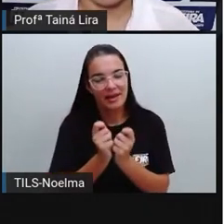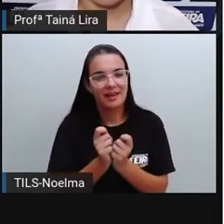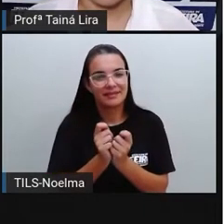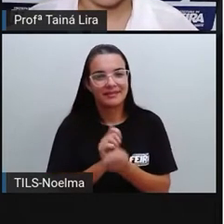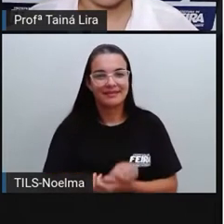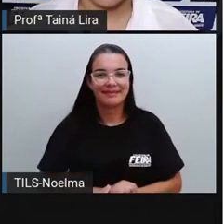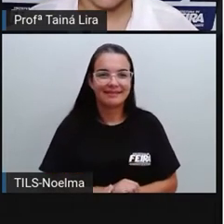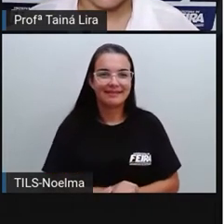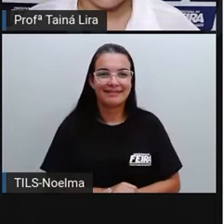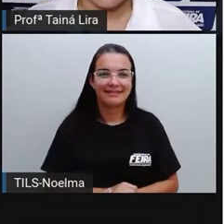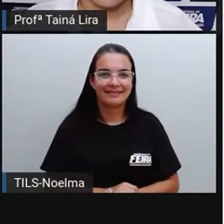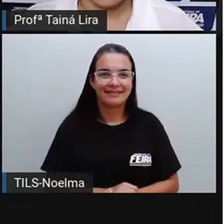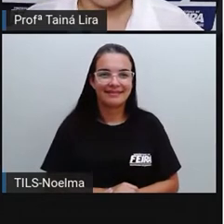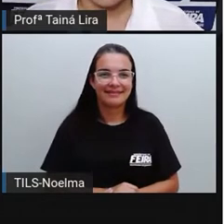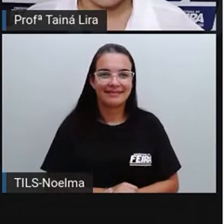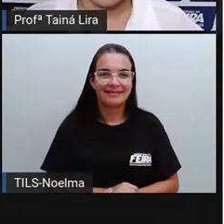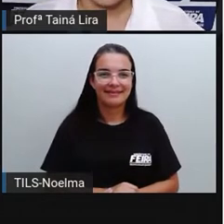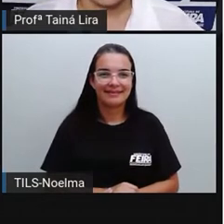baralho.